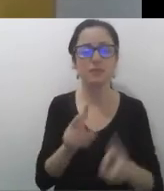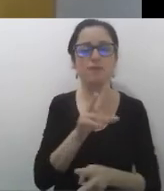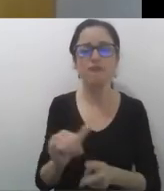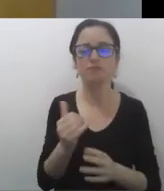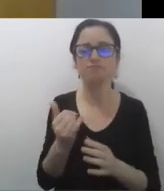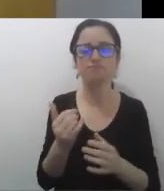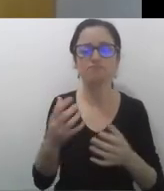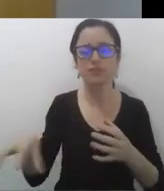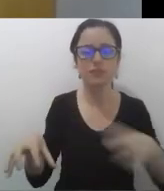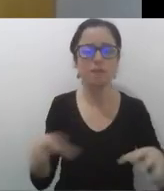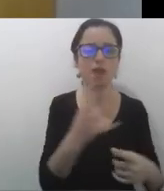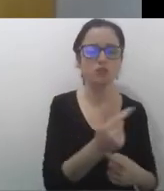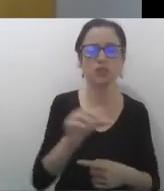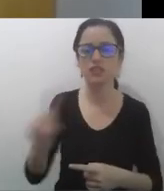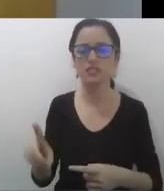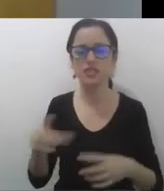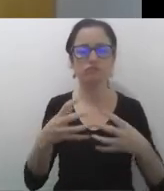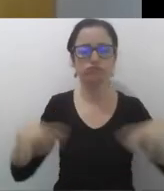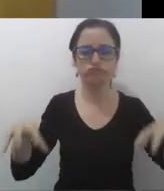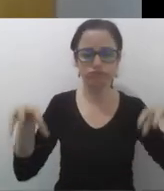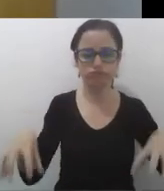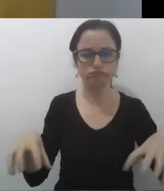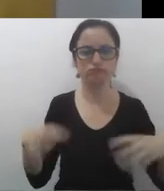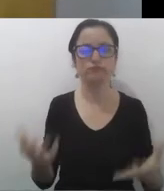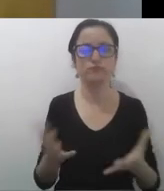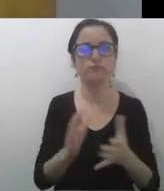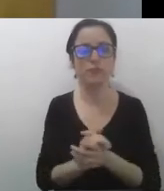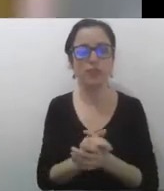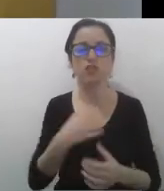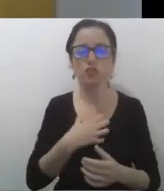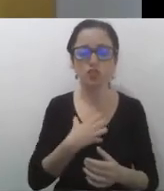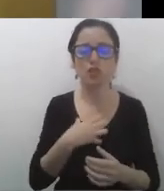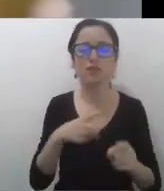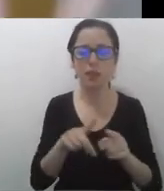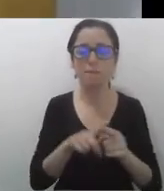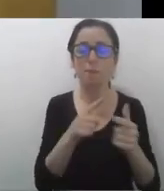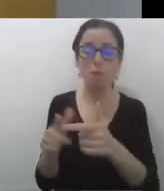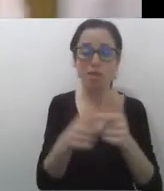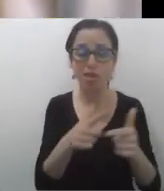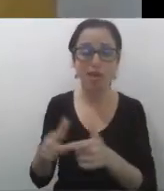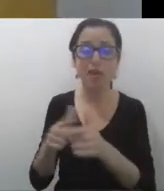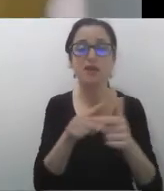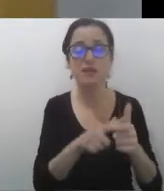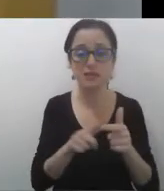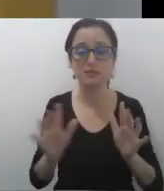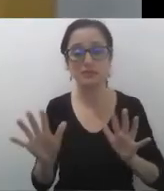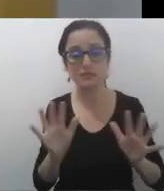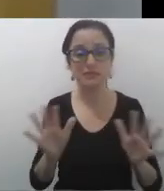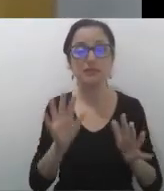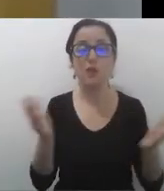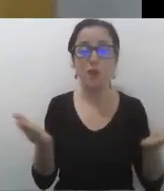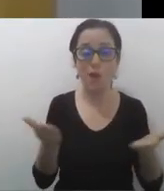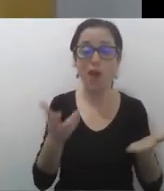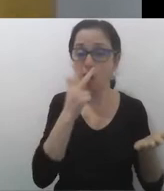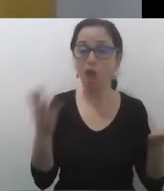E cada vez mais ele vai se afastar de maneira também problemática.